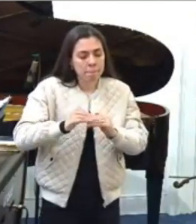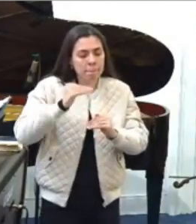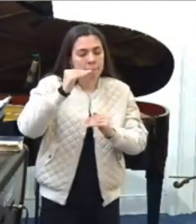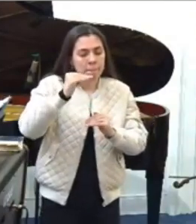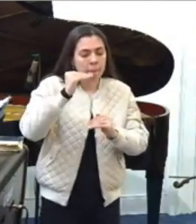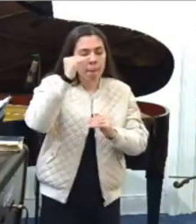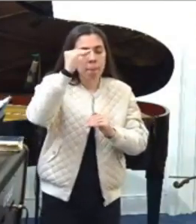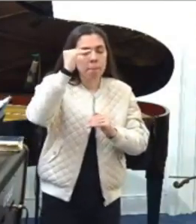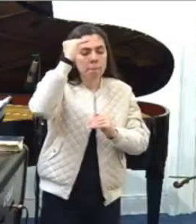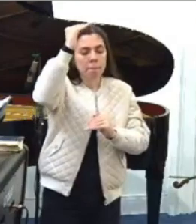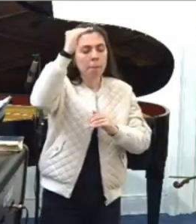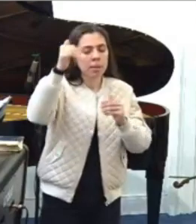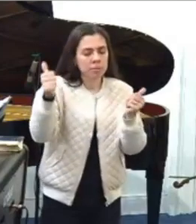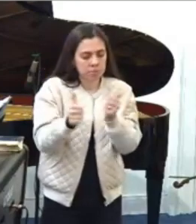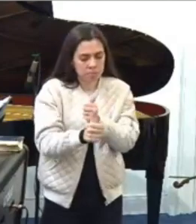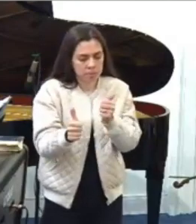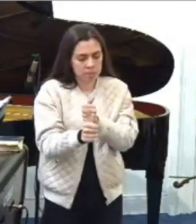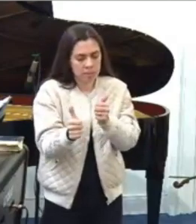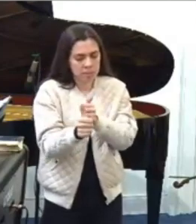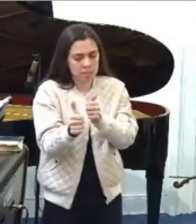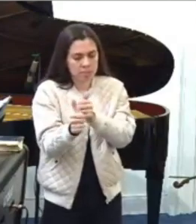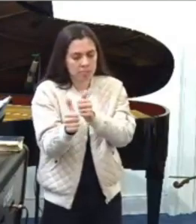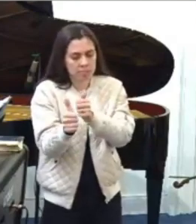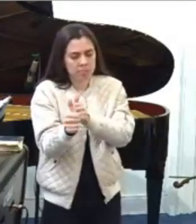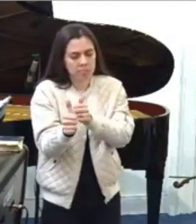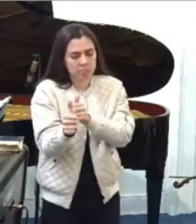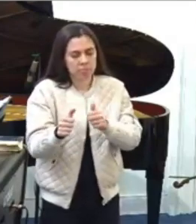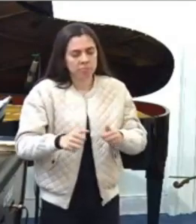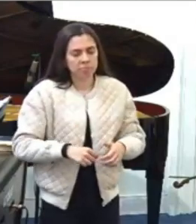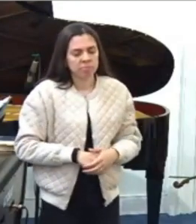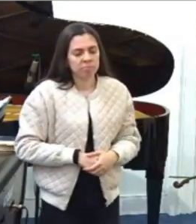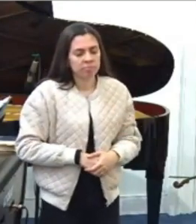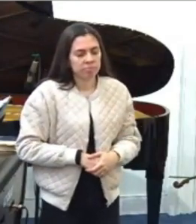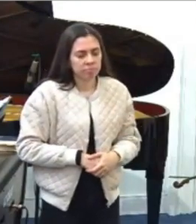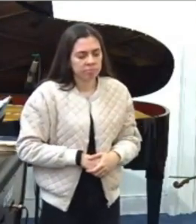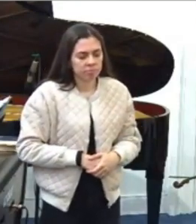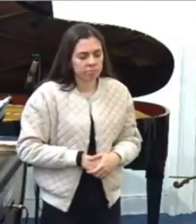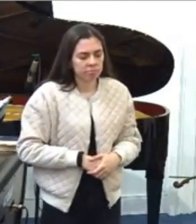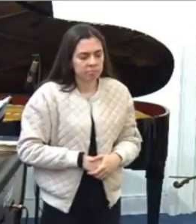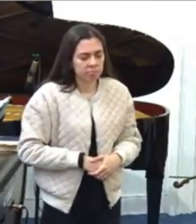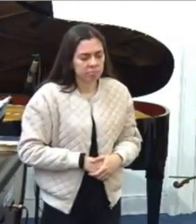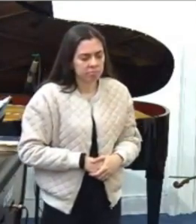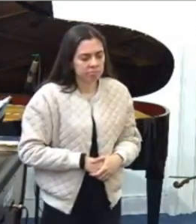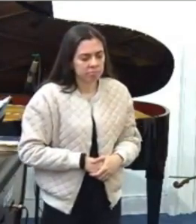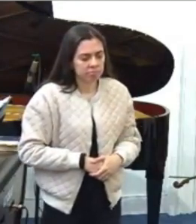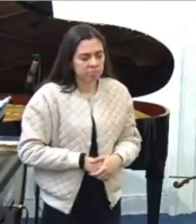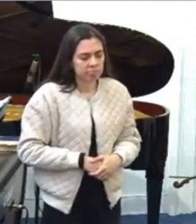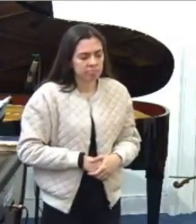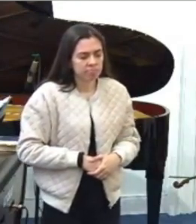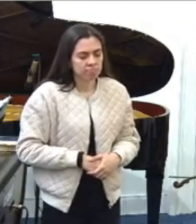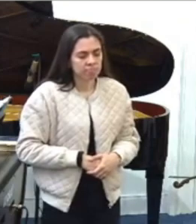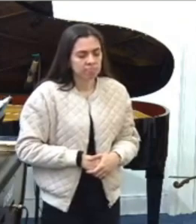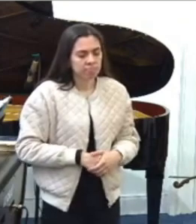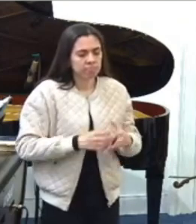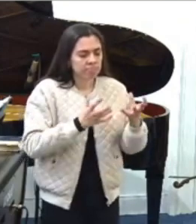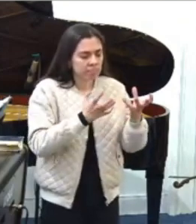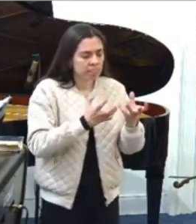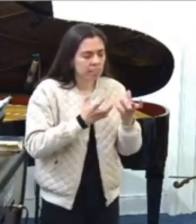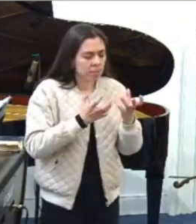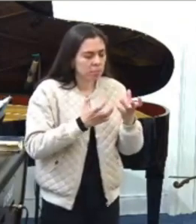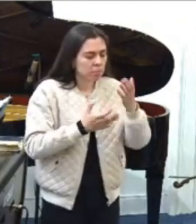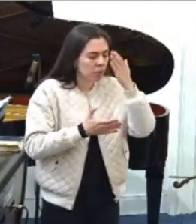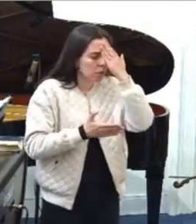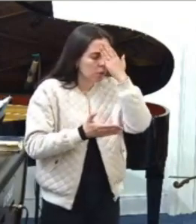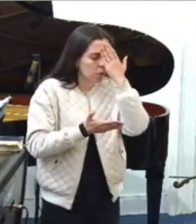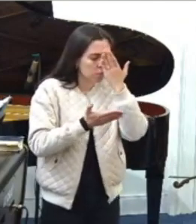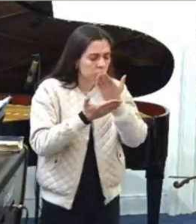permanecem firmes, mesmo diante da dor, seja utilizado por Ti, ó Pai, para animar, para